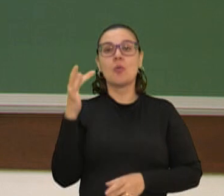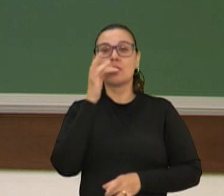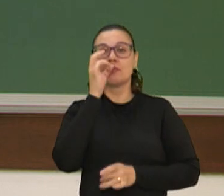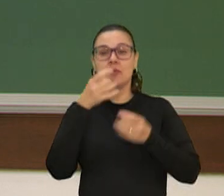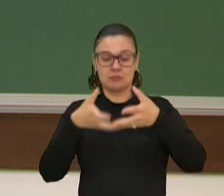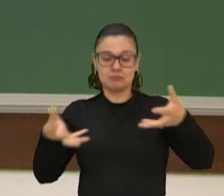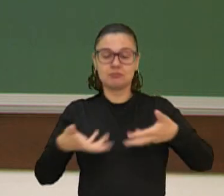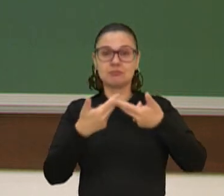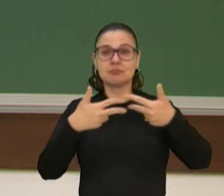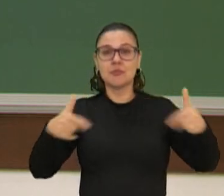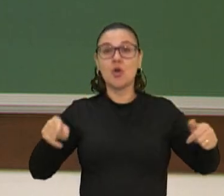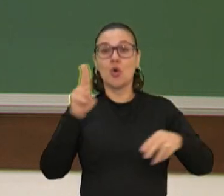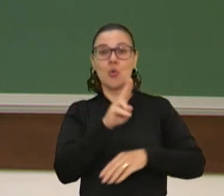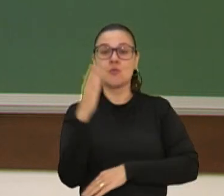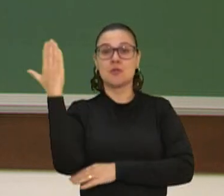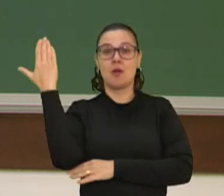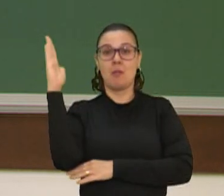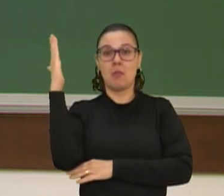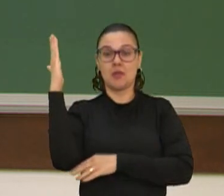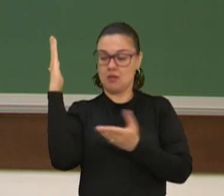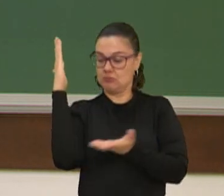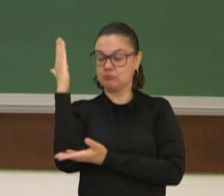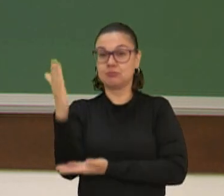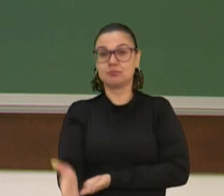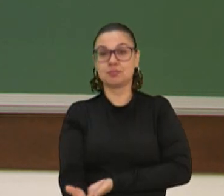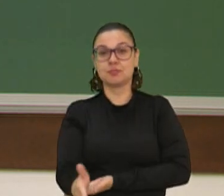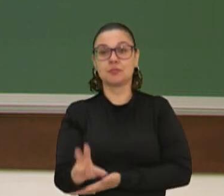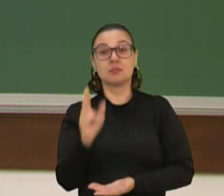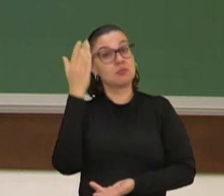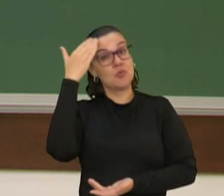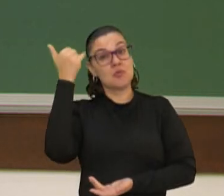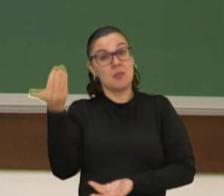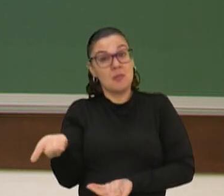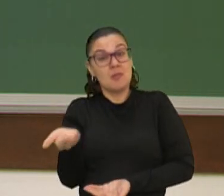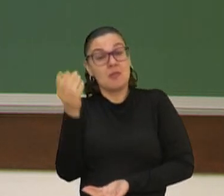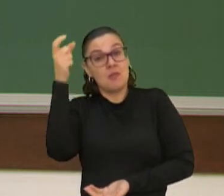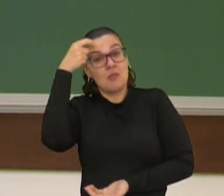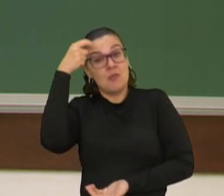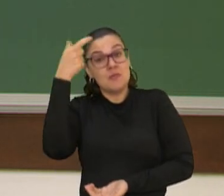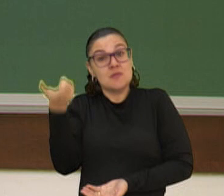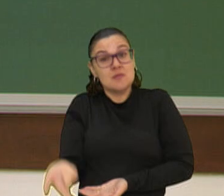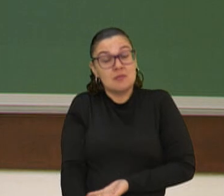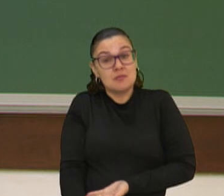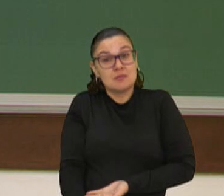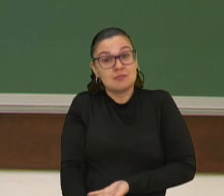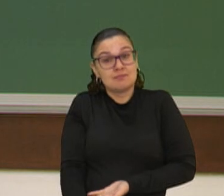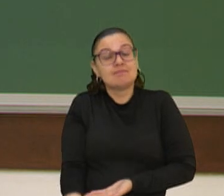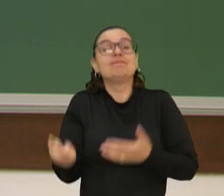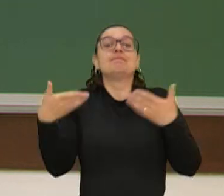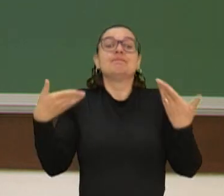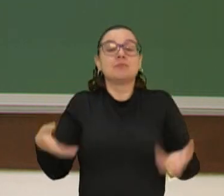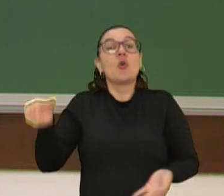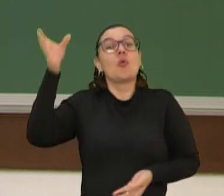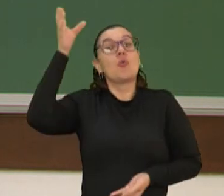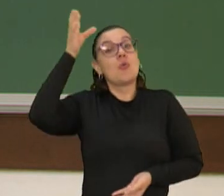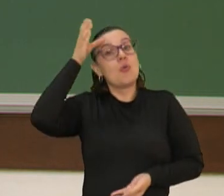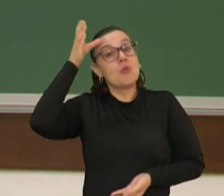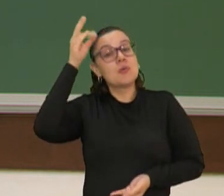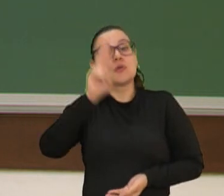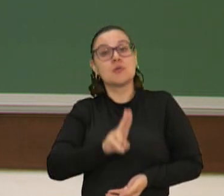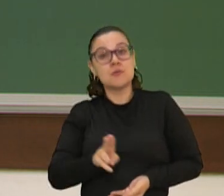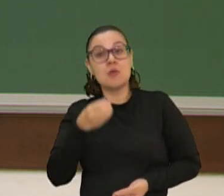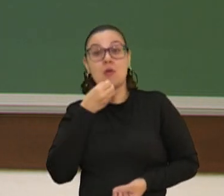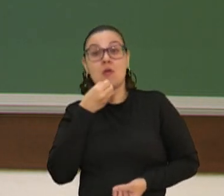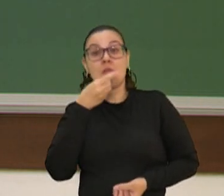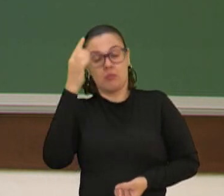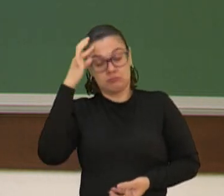principalmente as que a gente usa para madeira, que não teve sabedoria no uso? Então, pessoal, sabedoria no uso. Essa sabedoria pode ser por um